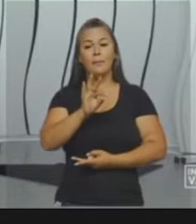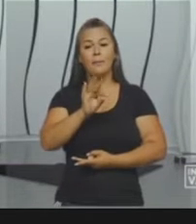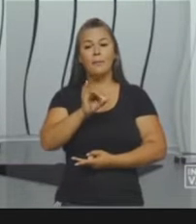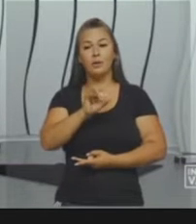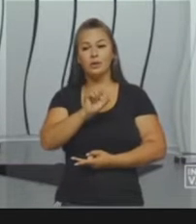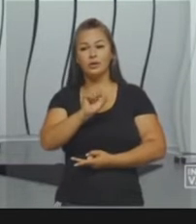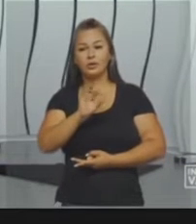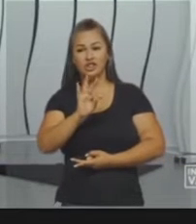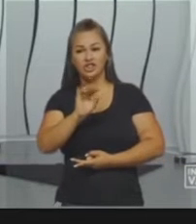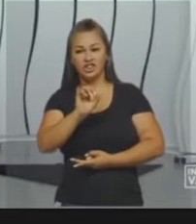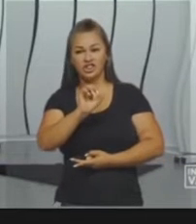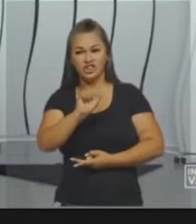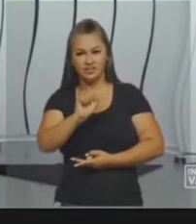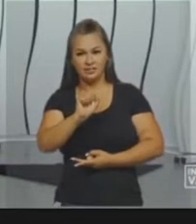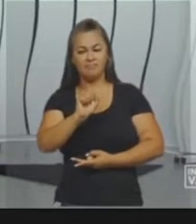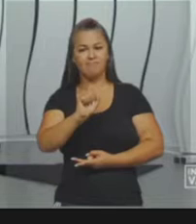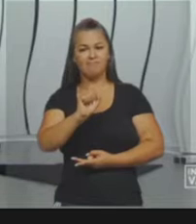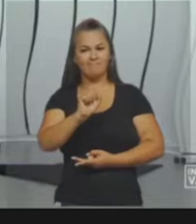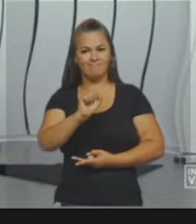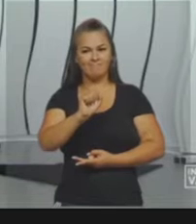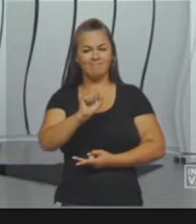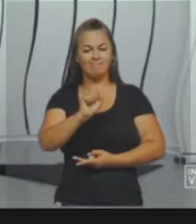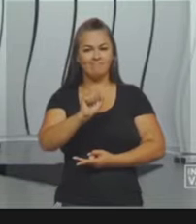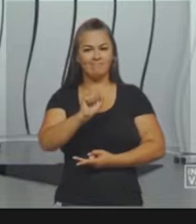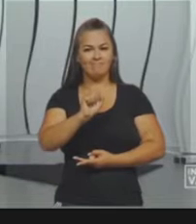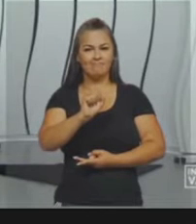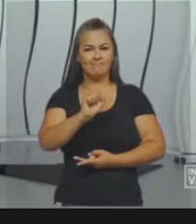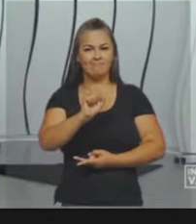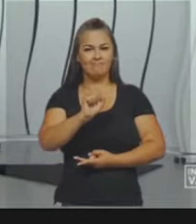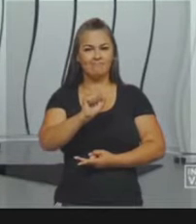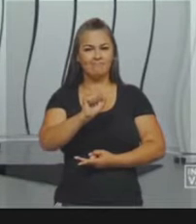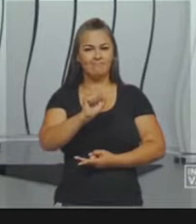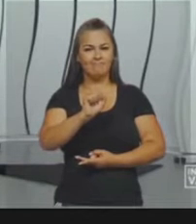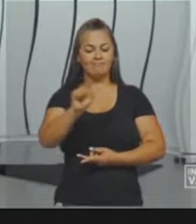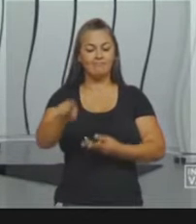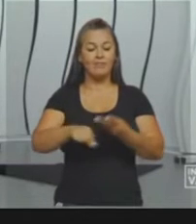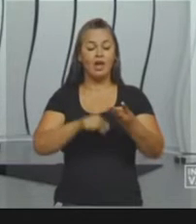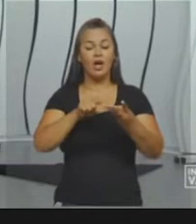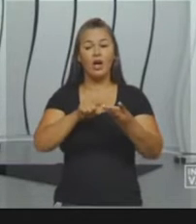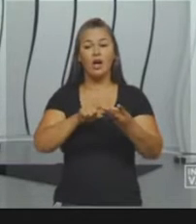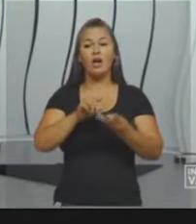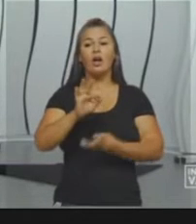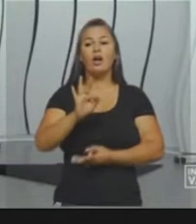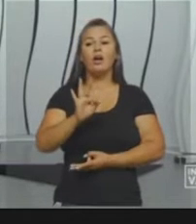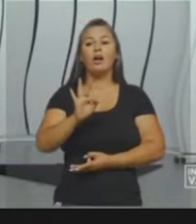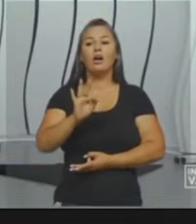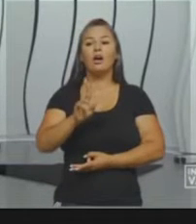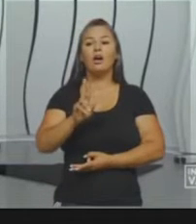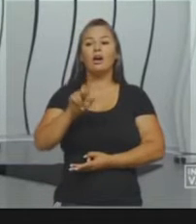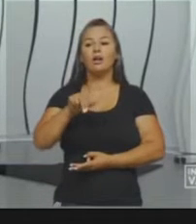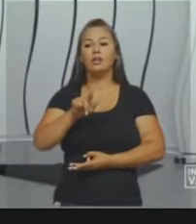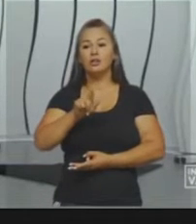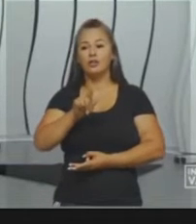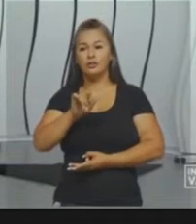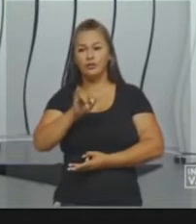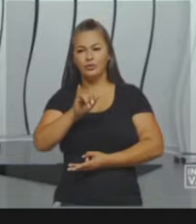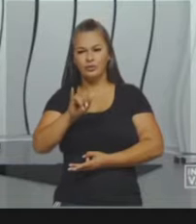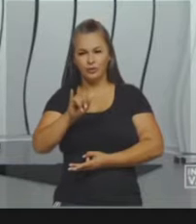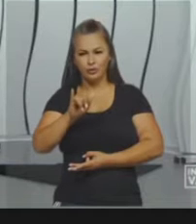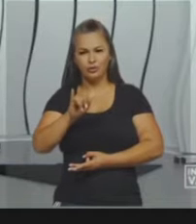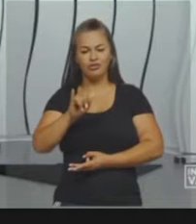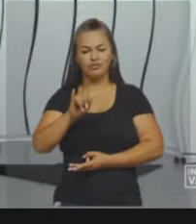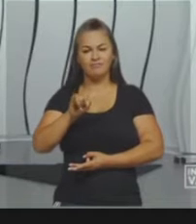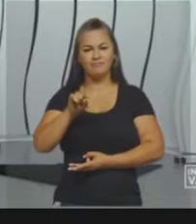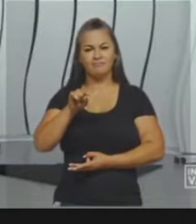Protoctista, que seus representantes são protozoários e algas, reino Fungi, ao qual pertencem os famosos